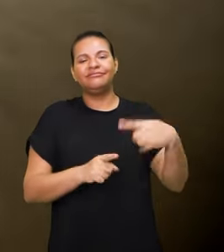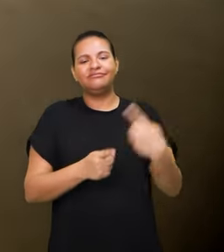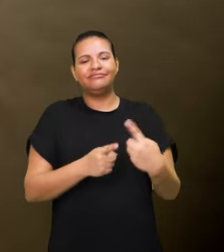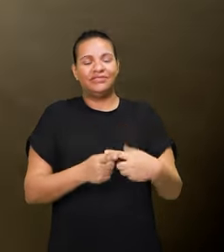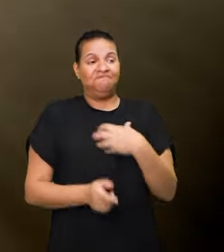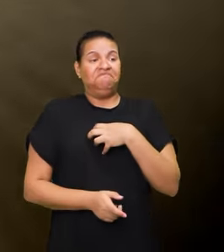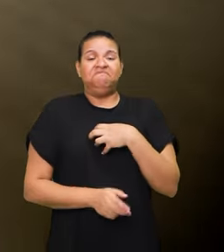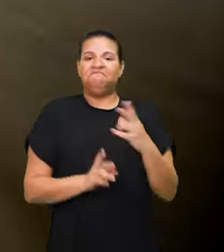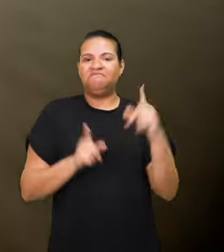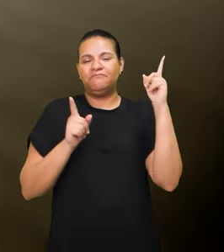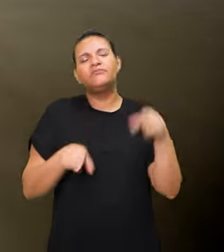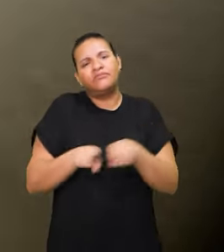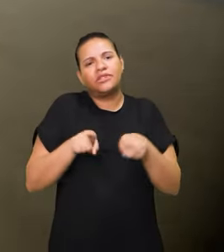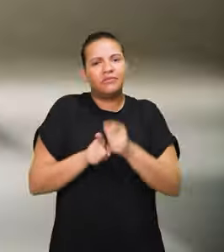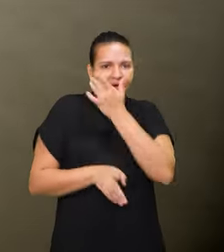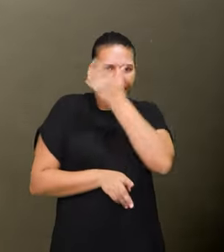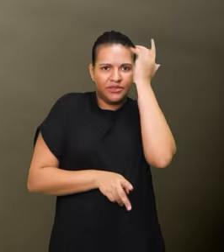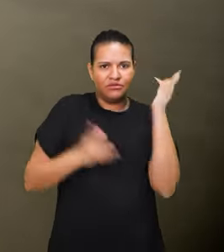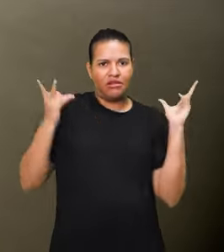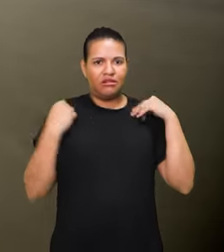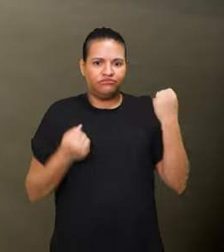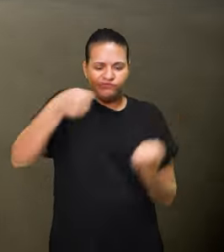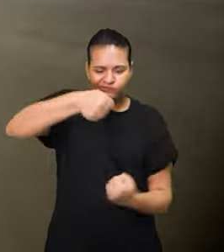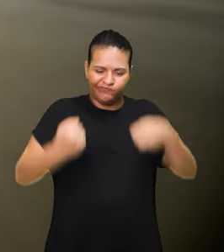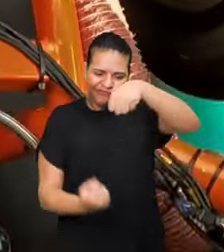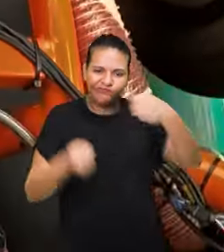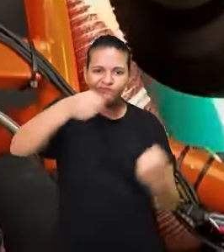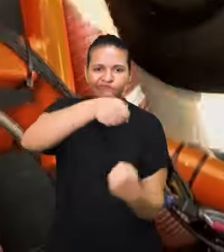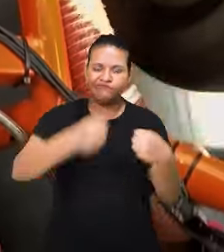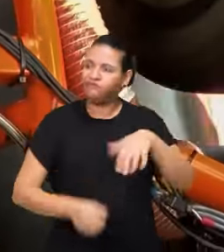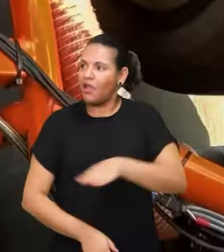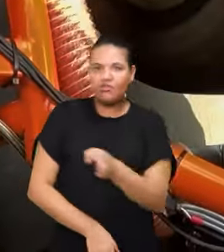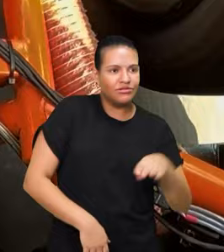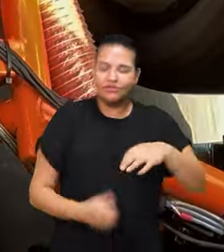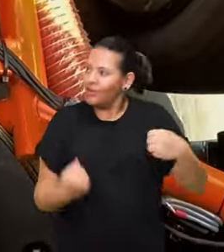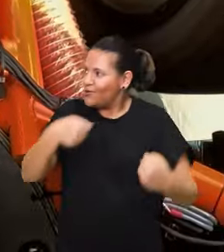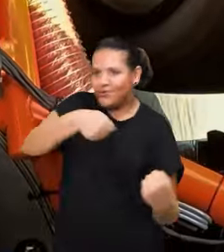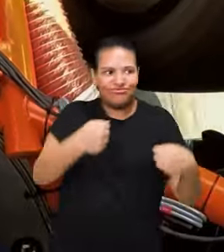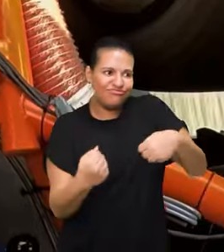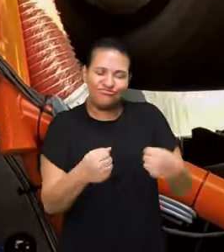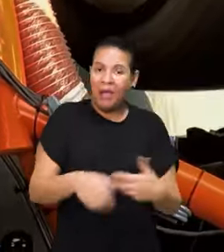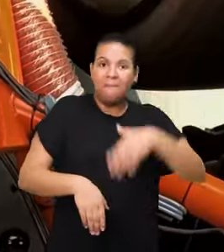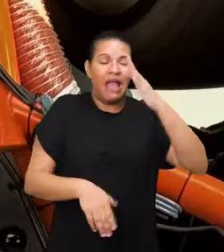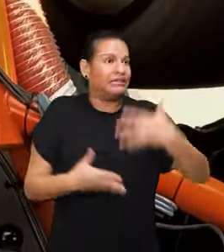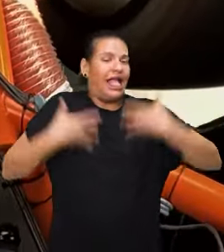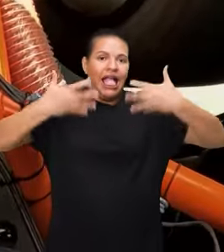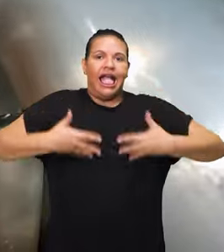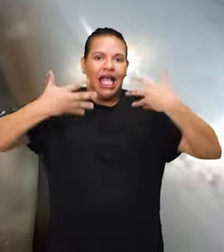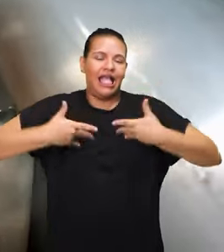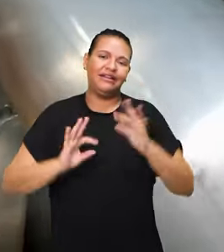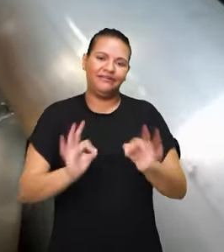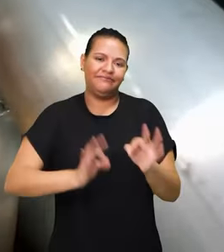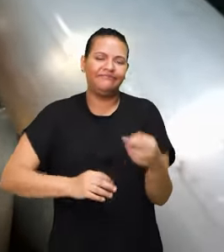diferente né que vai ser uma emoção diferente e pros pilotos também eu acho que vai trazer pros pilotos assim uma satisfação muito maior do que